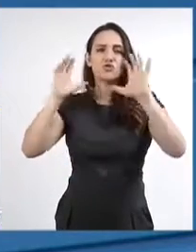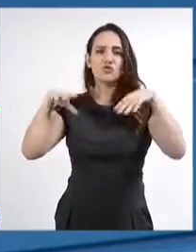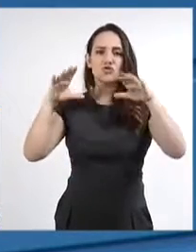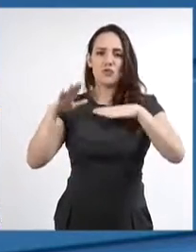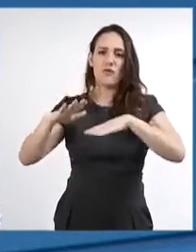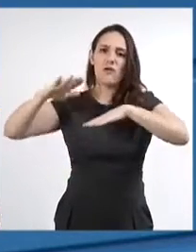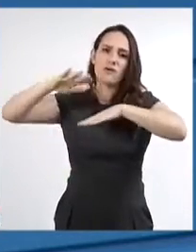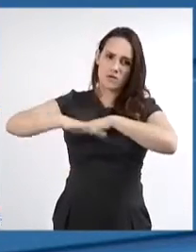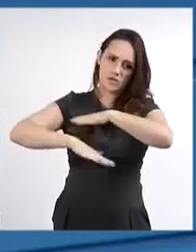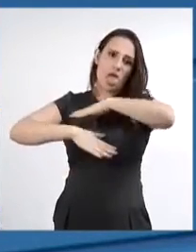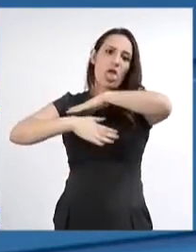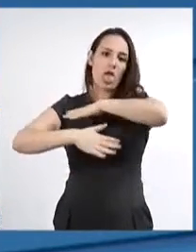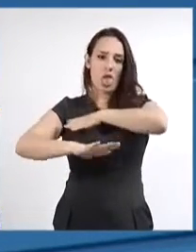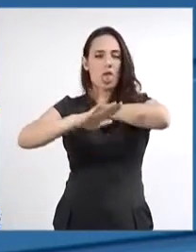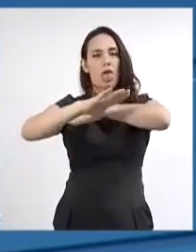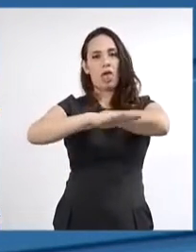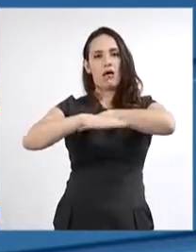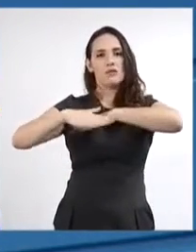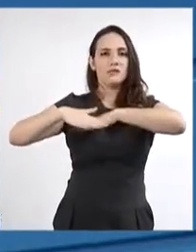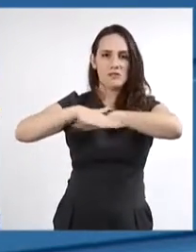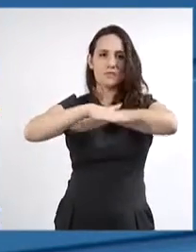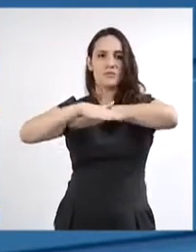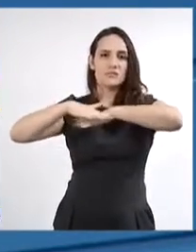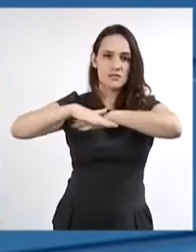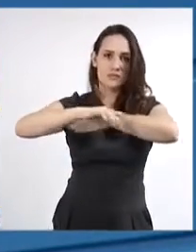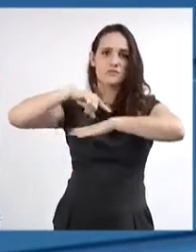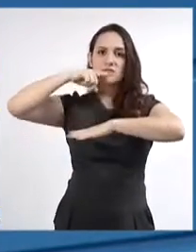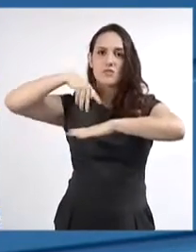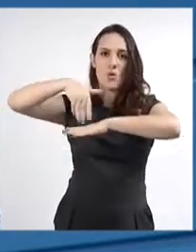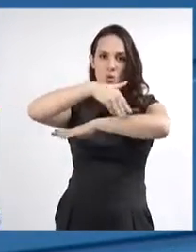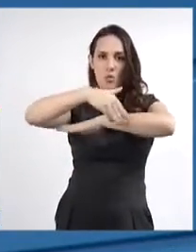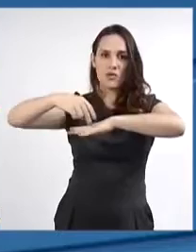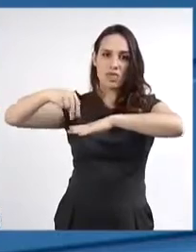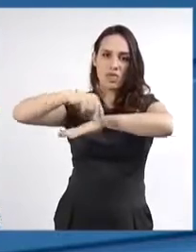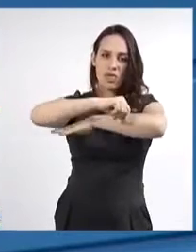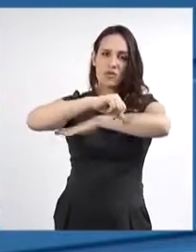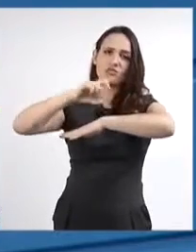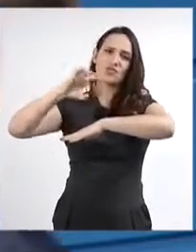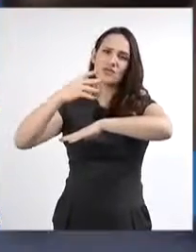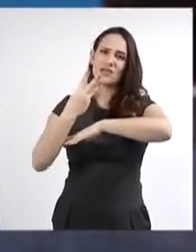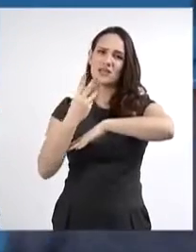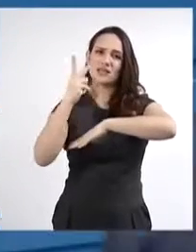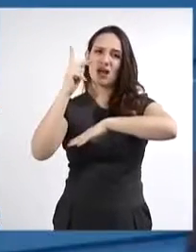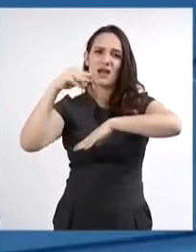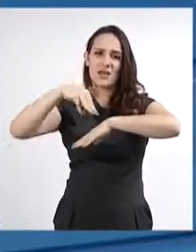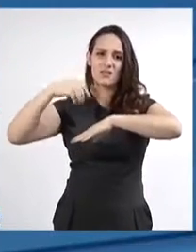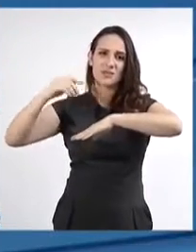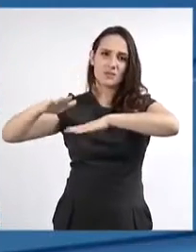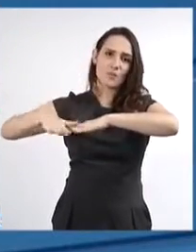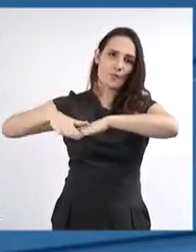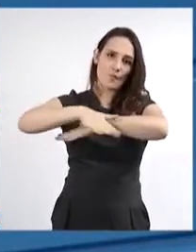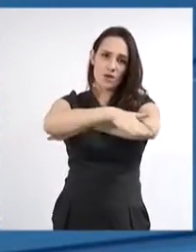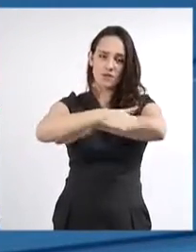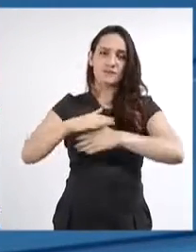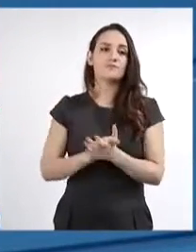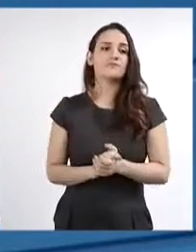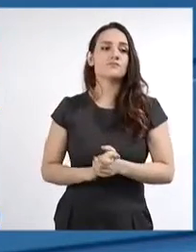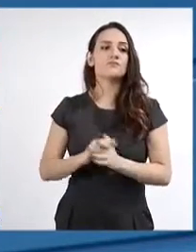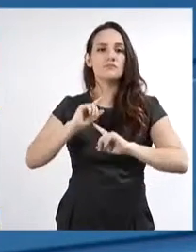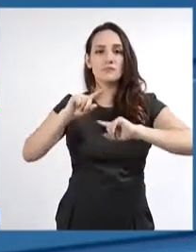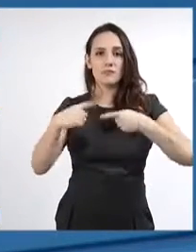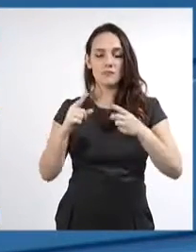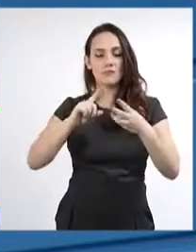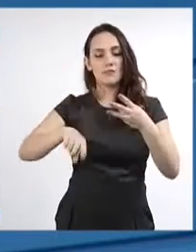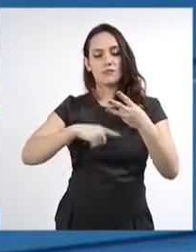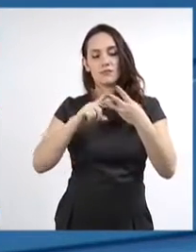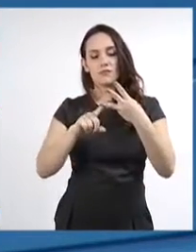pedindo o cascalhamento dessa rodovia, são apenas 3 quilômetros. E segundo, requer a mesa, após ouvir do plano